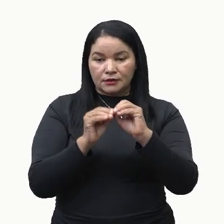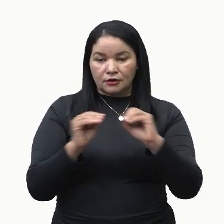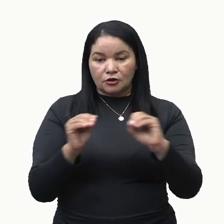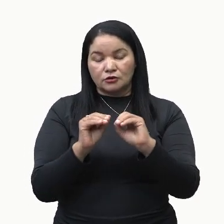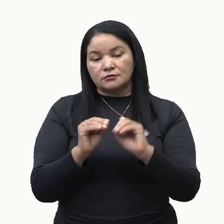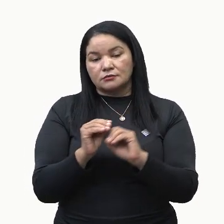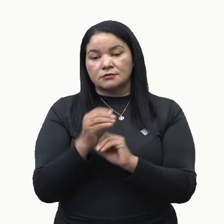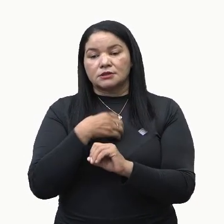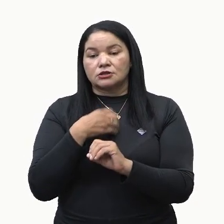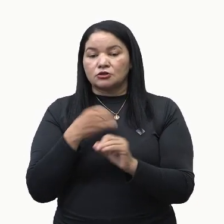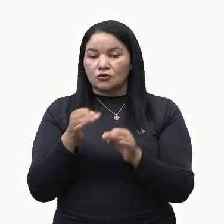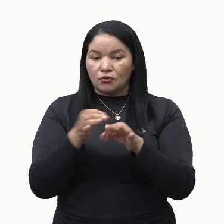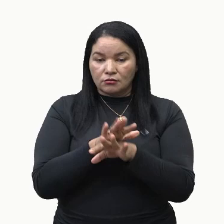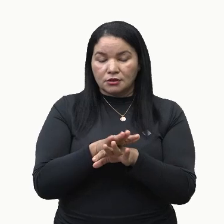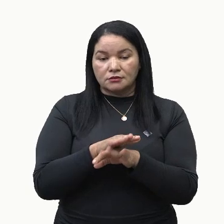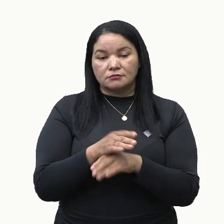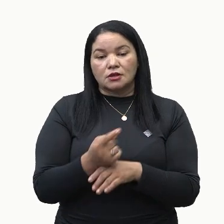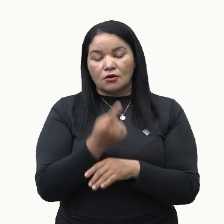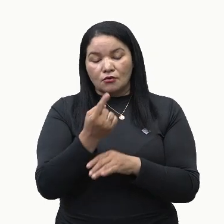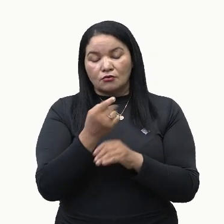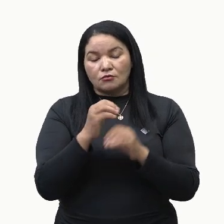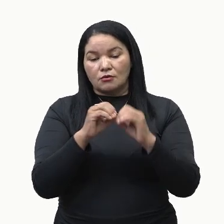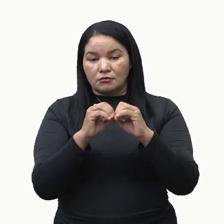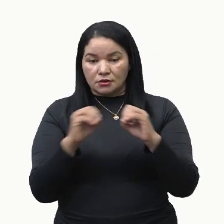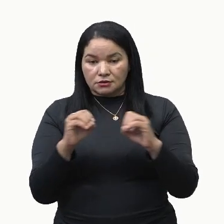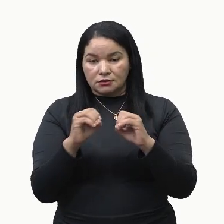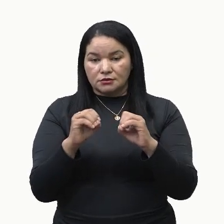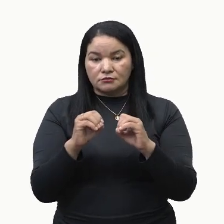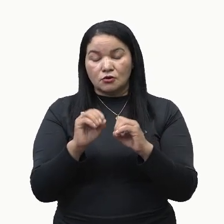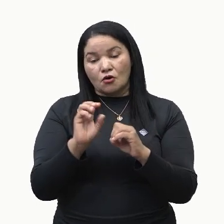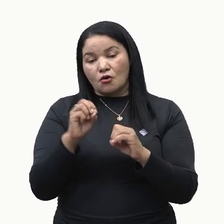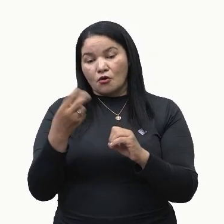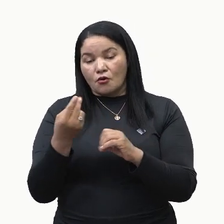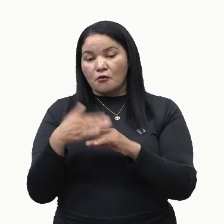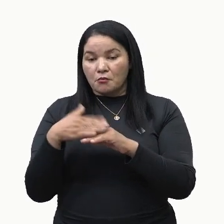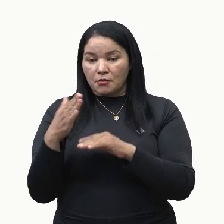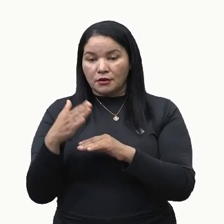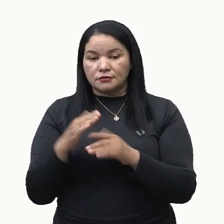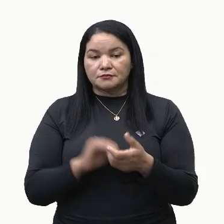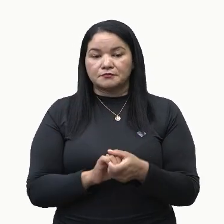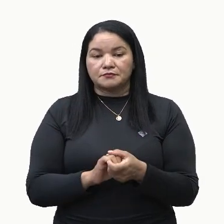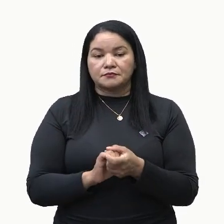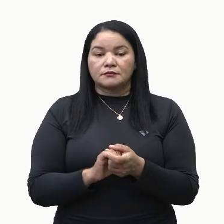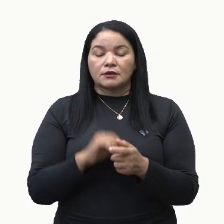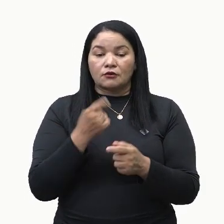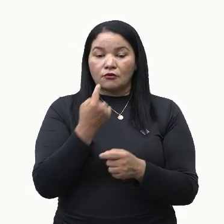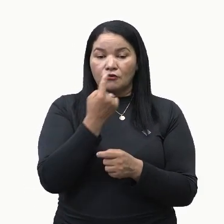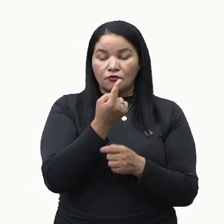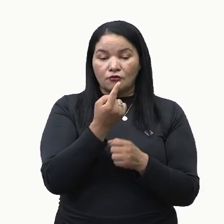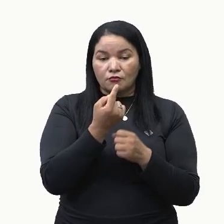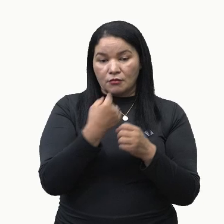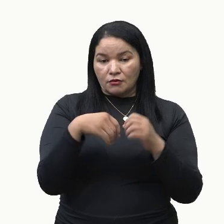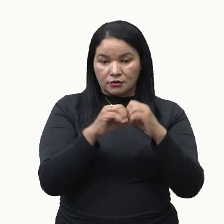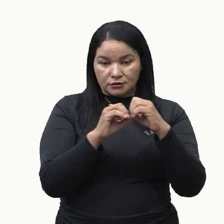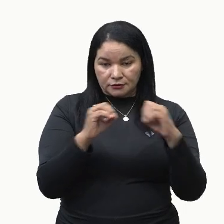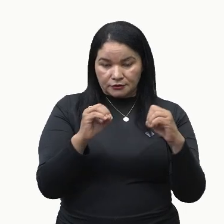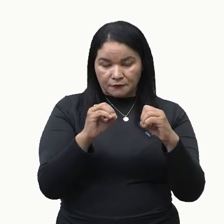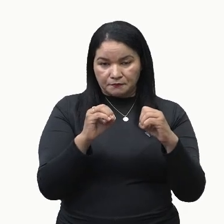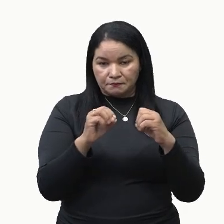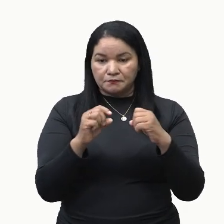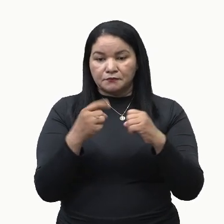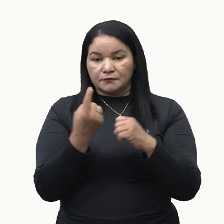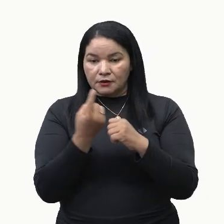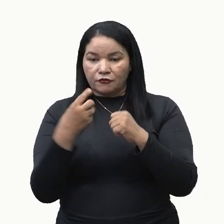construído por uma ou mais orações. Quando há apenas uma oração, ou seja, um verbo, ele é chamado